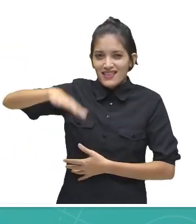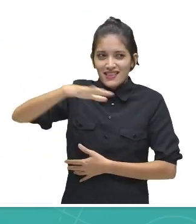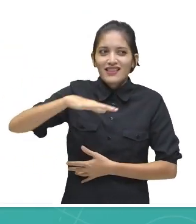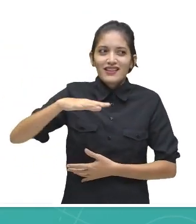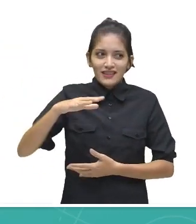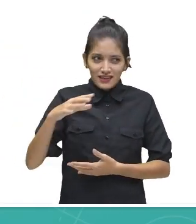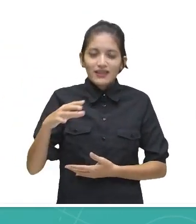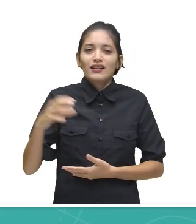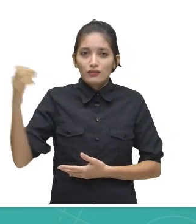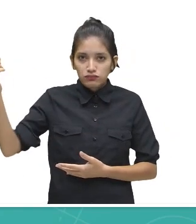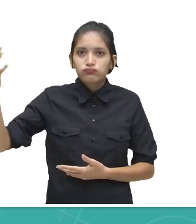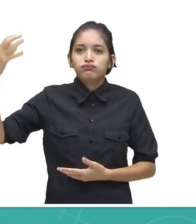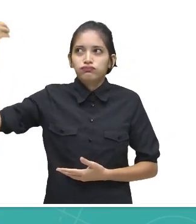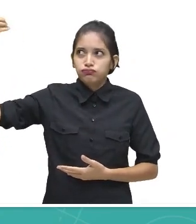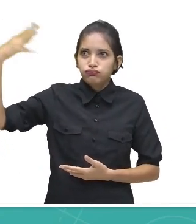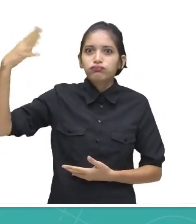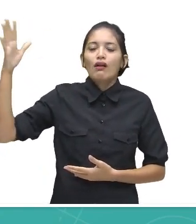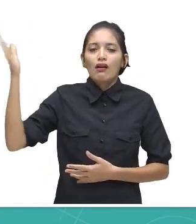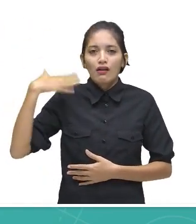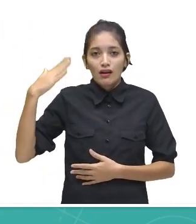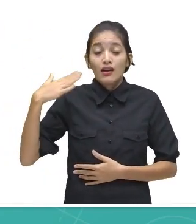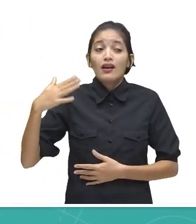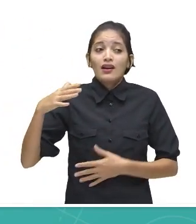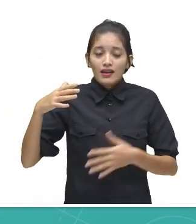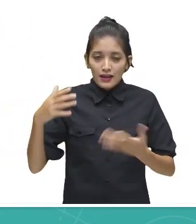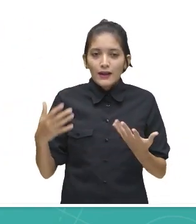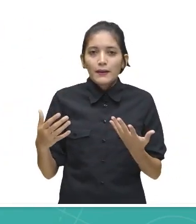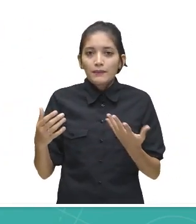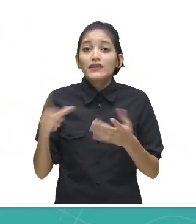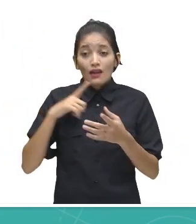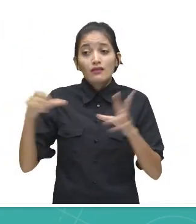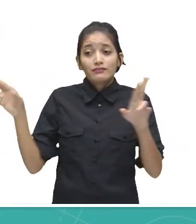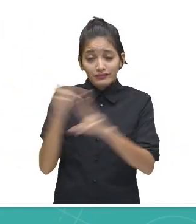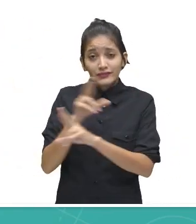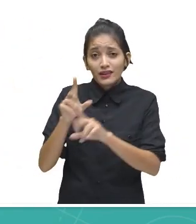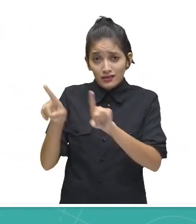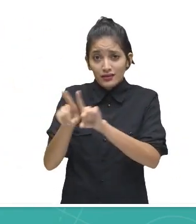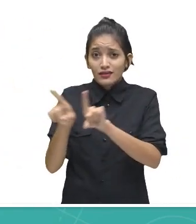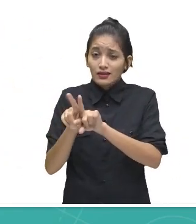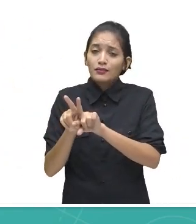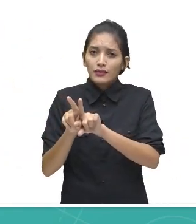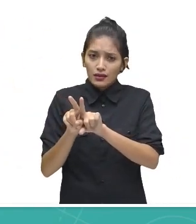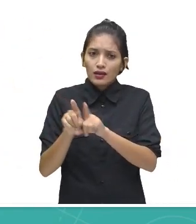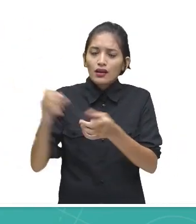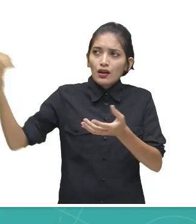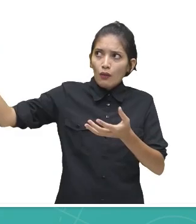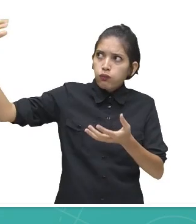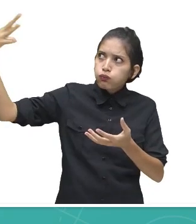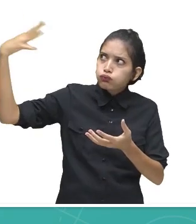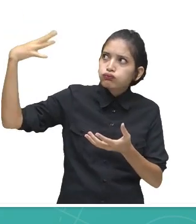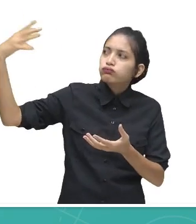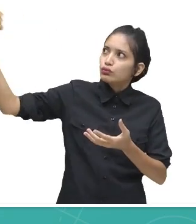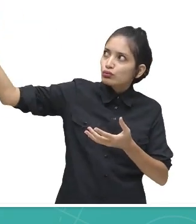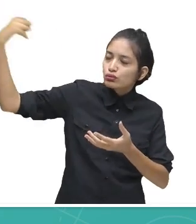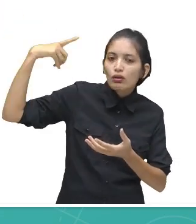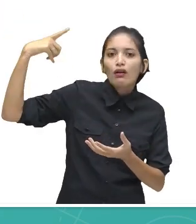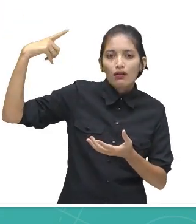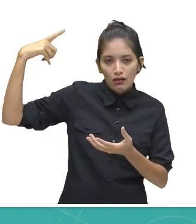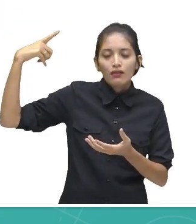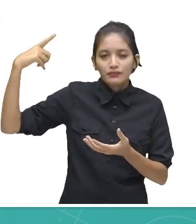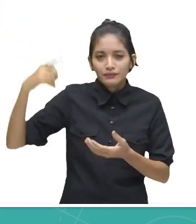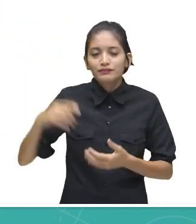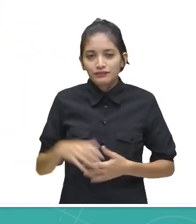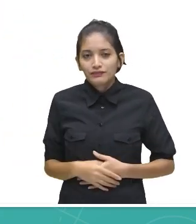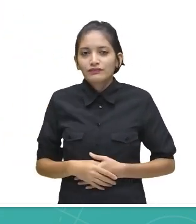é muito quente. O fato da nossa região ser muito quente está relacionado com isso, com a força do Sol, a incidência da luz